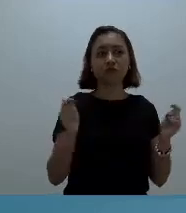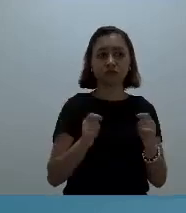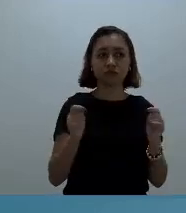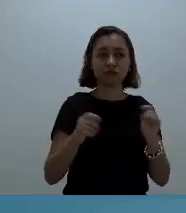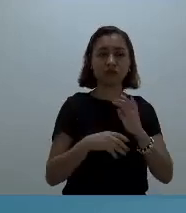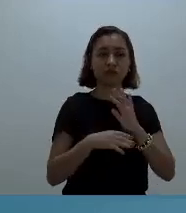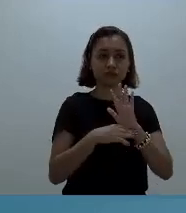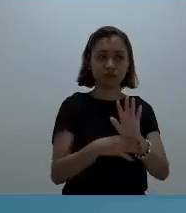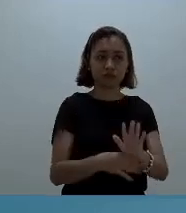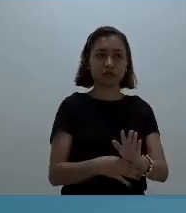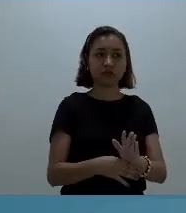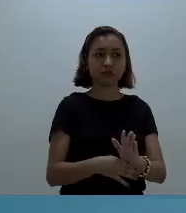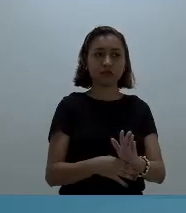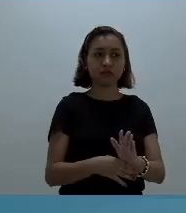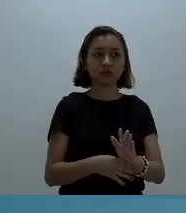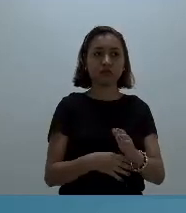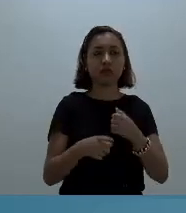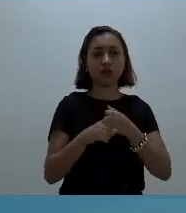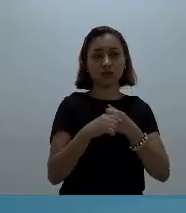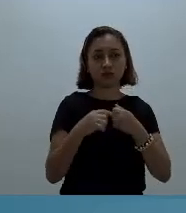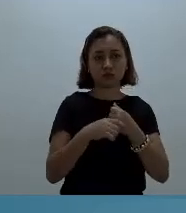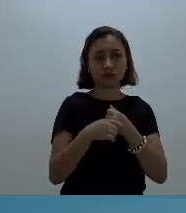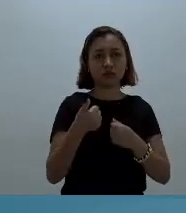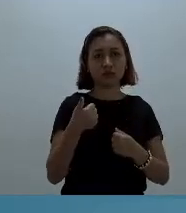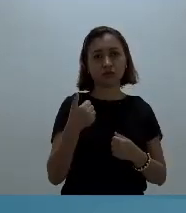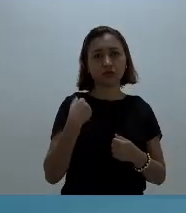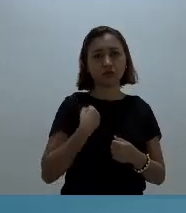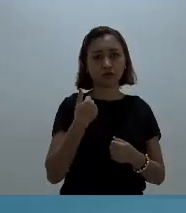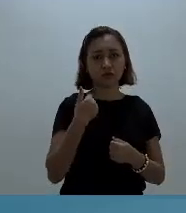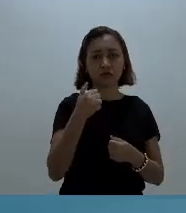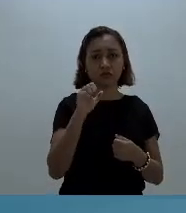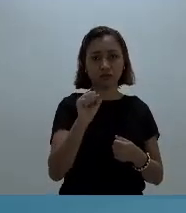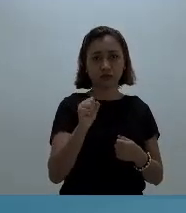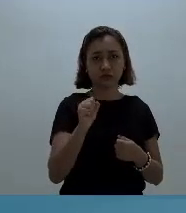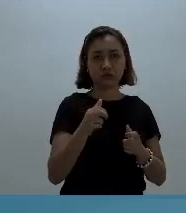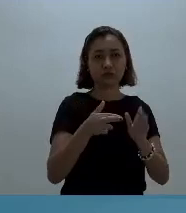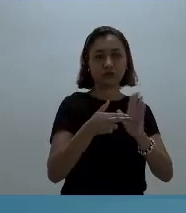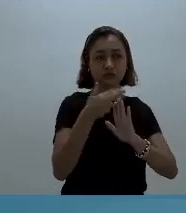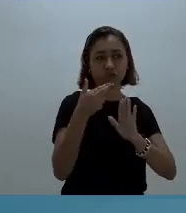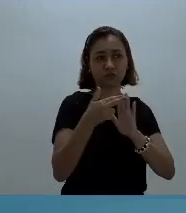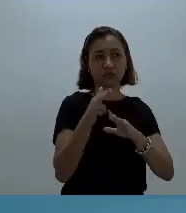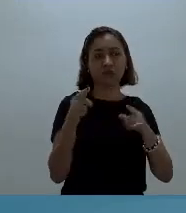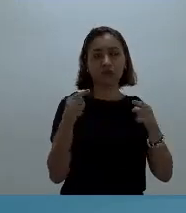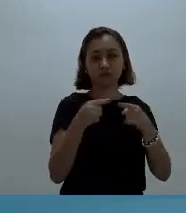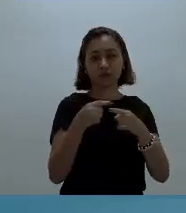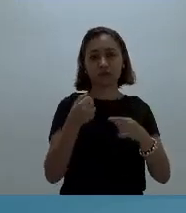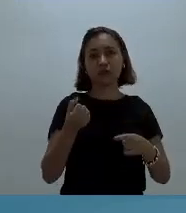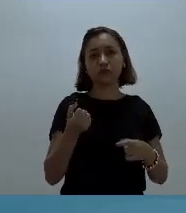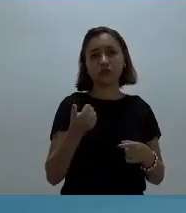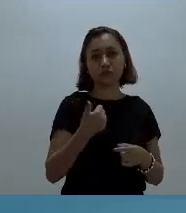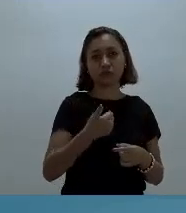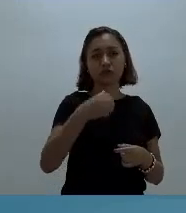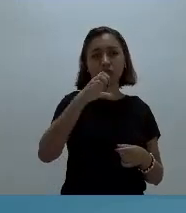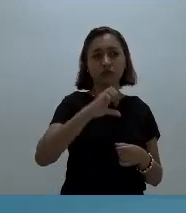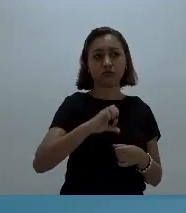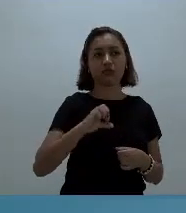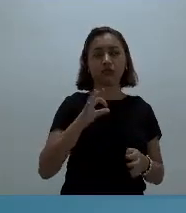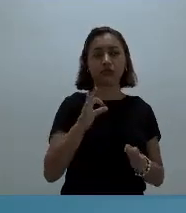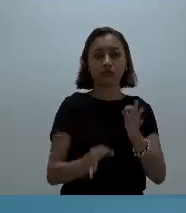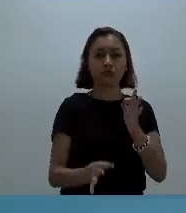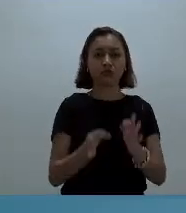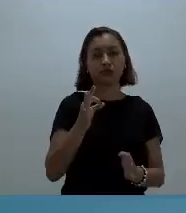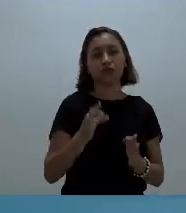6º, 18 e artigo 19 da resolução do Conselho Nacional de Justiça. Considerando-se que as alterações respeitadas em outra resolução